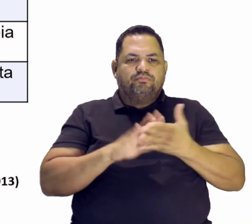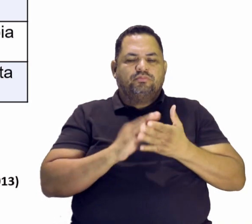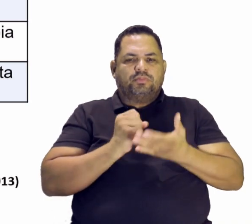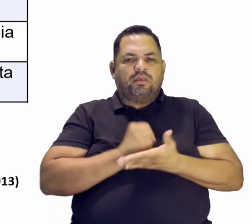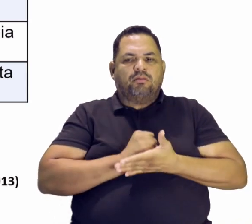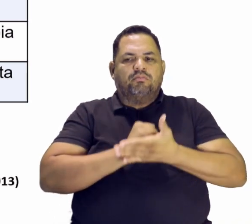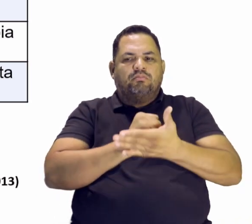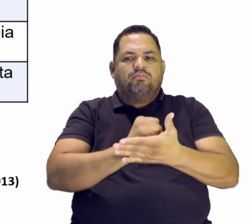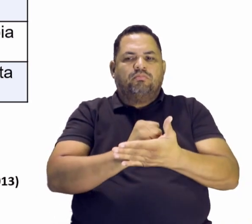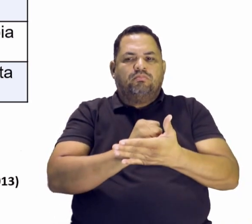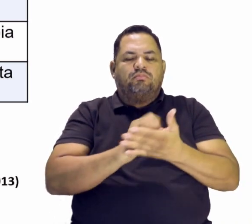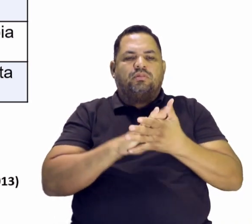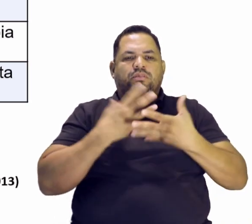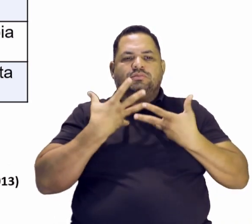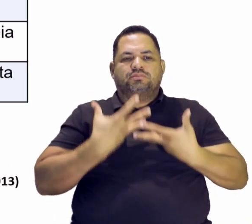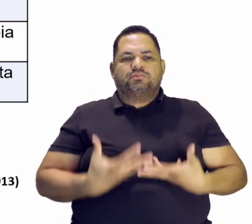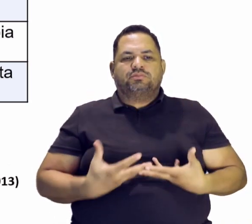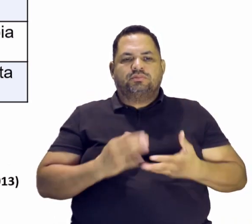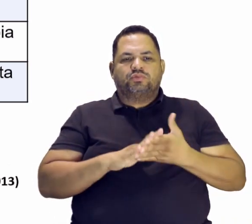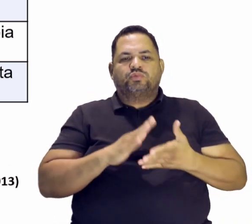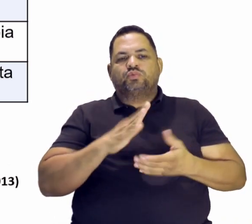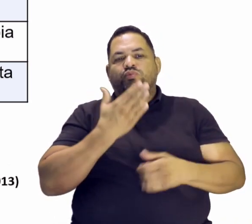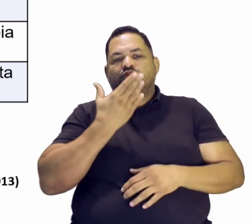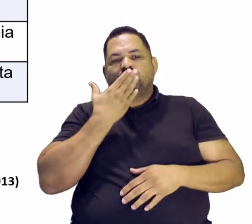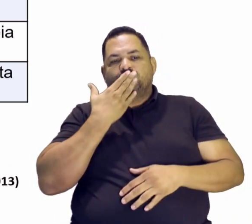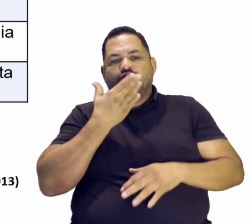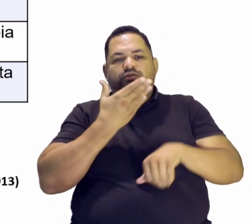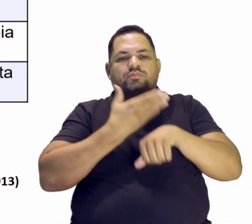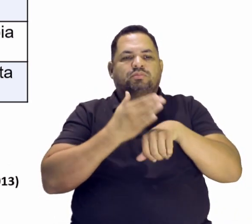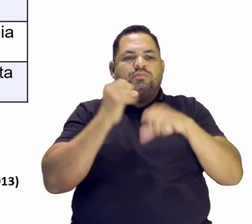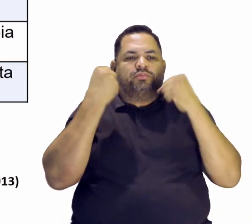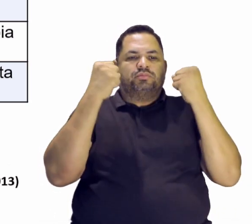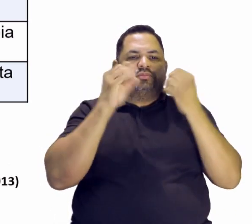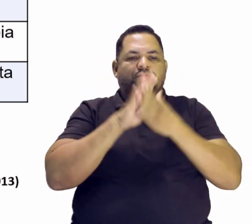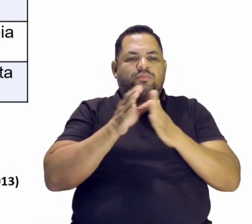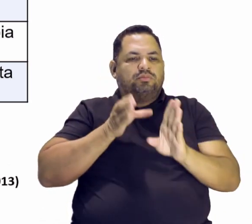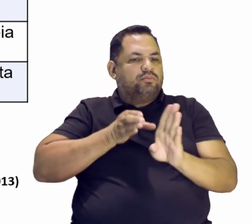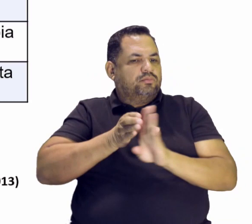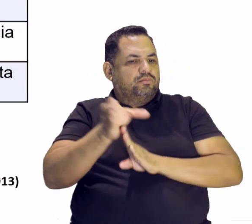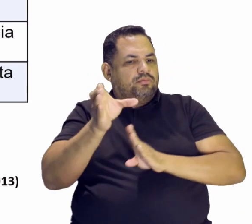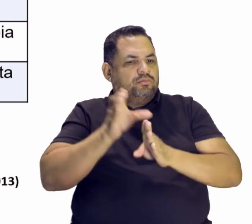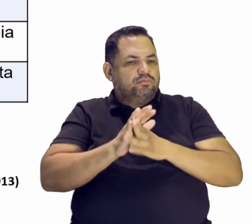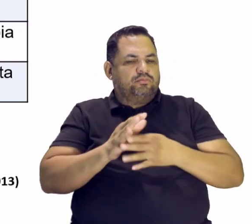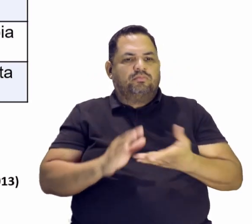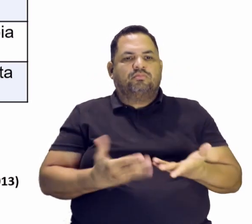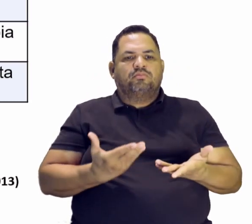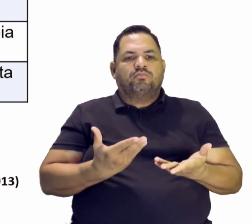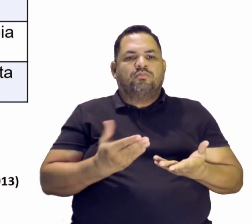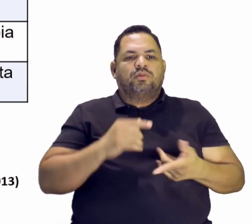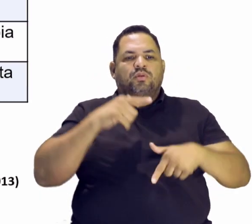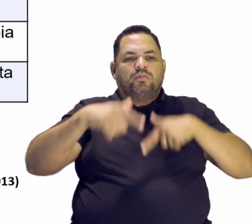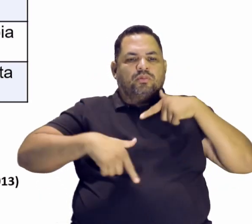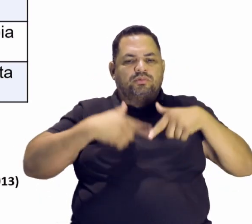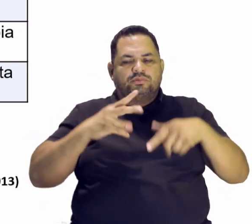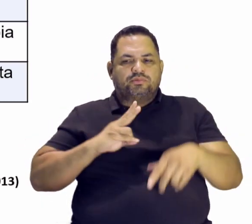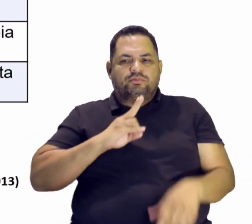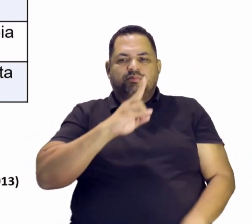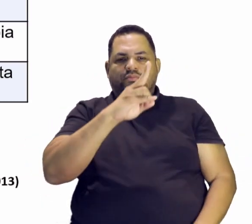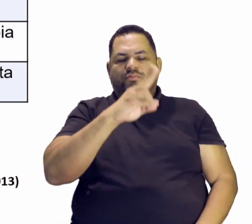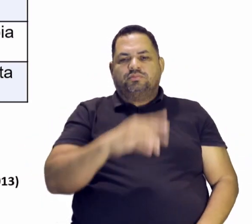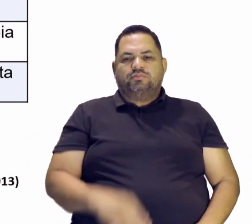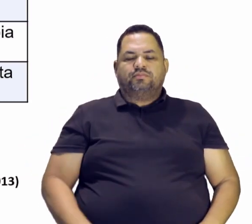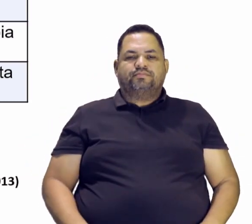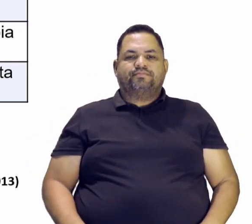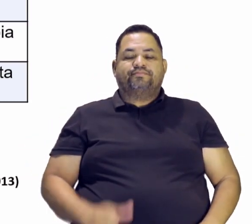sustentar, né, essa fadiga, o tipo de exercício físico que é recomendado, o tipo de produção de força. E aí,